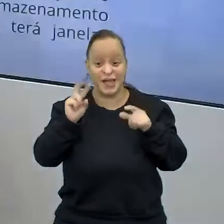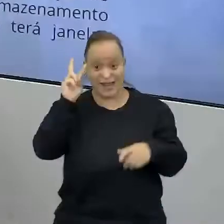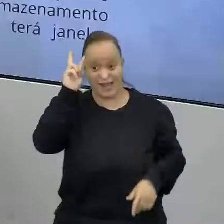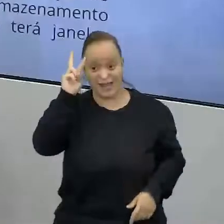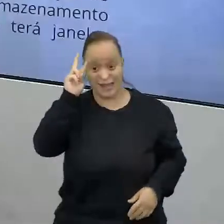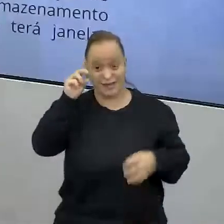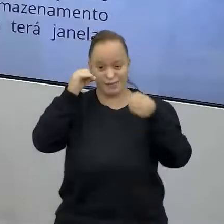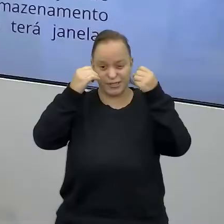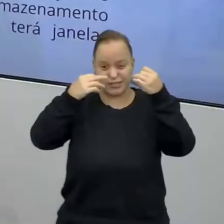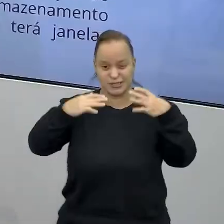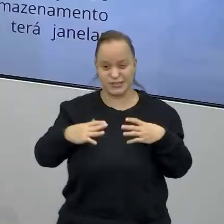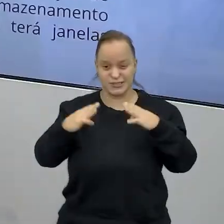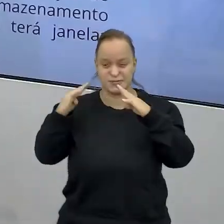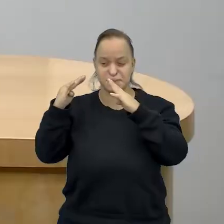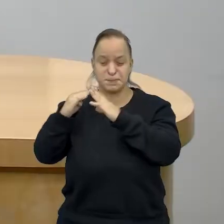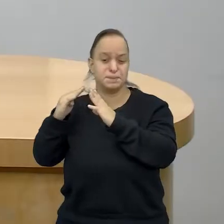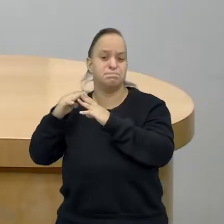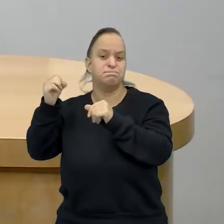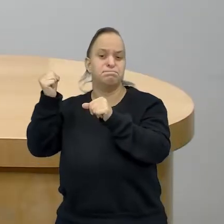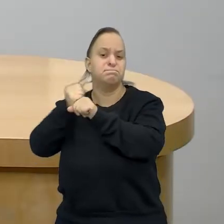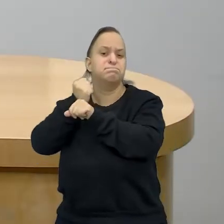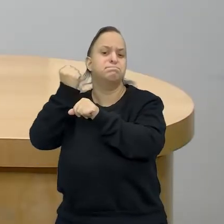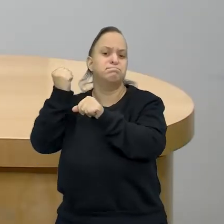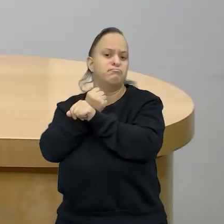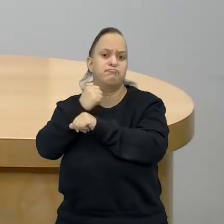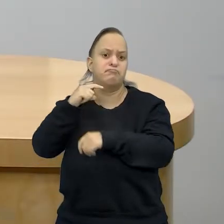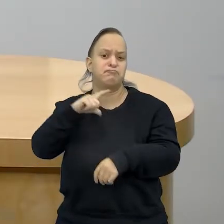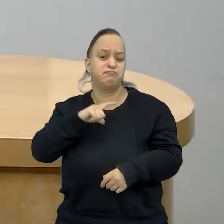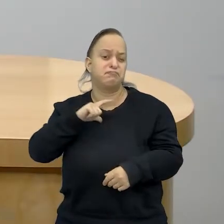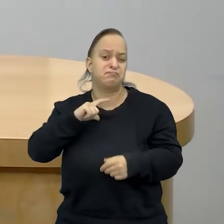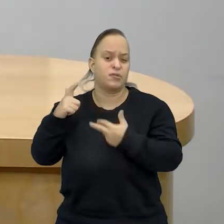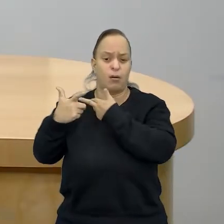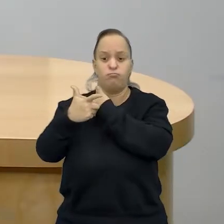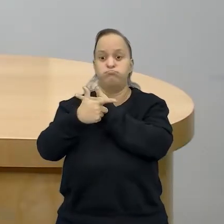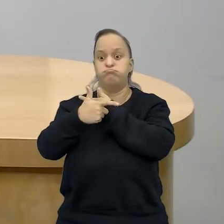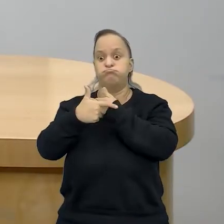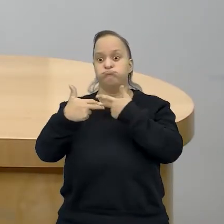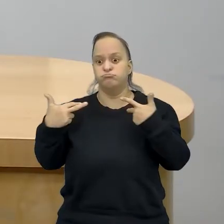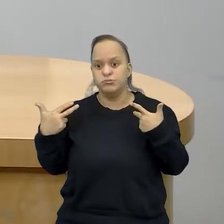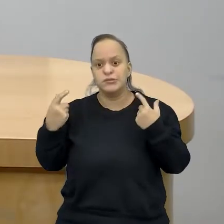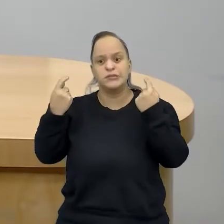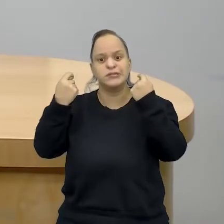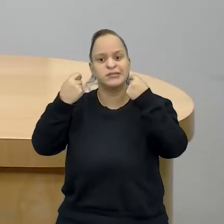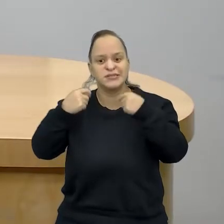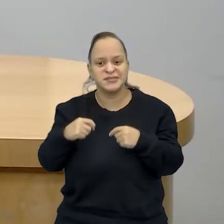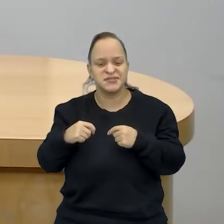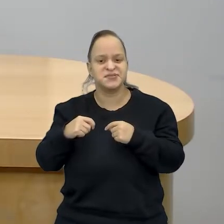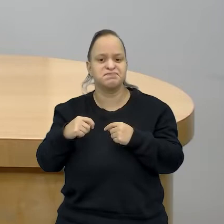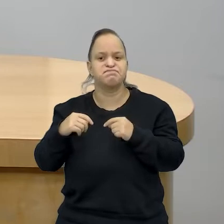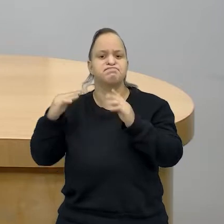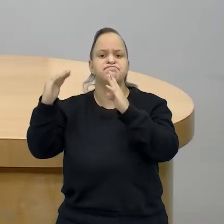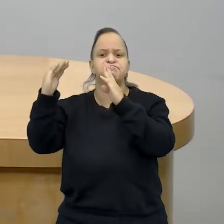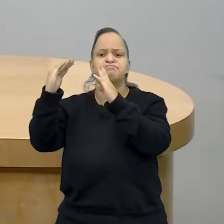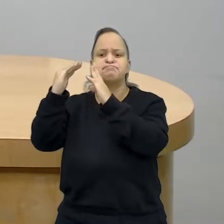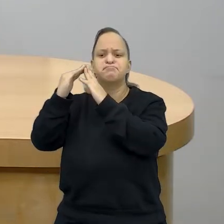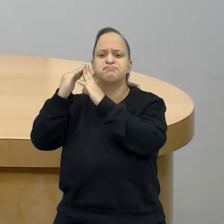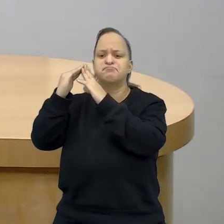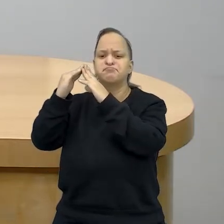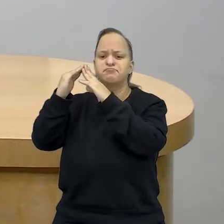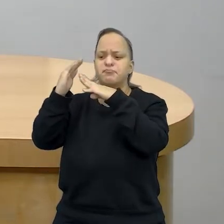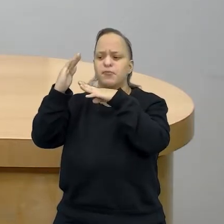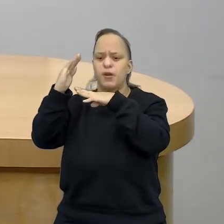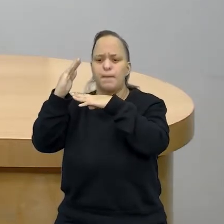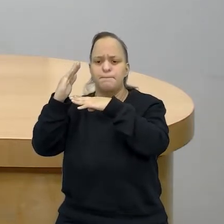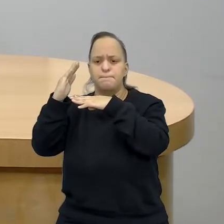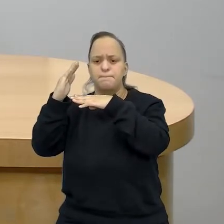construções, que existem casas que são sobrados, ou seja, geralmente é aquelas